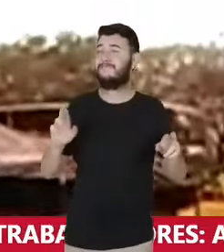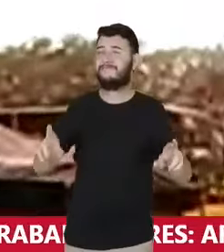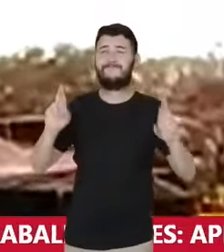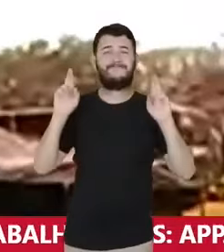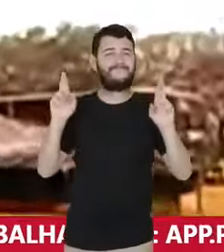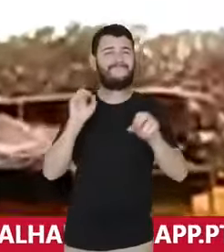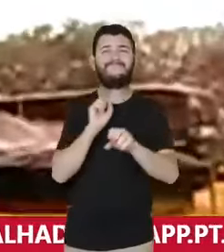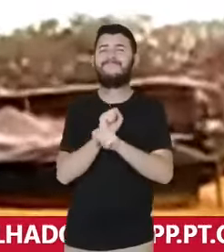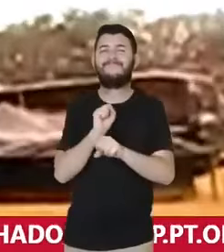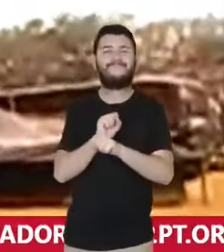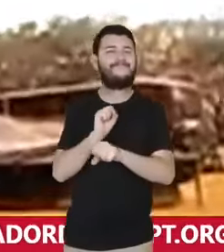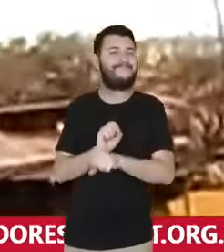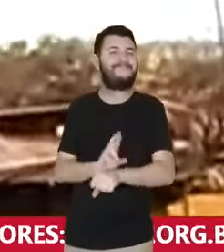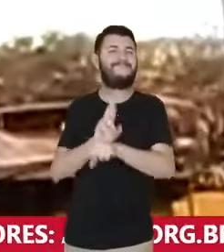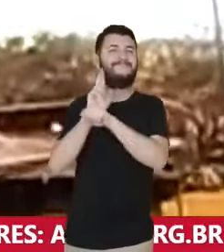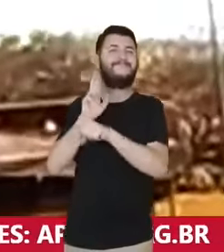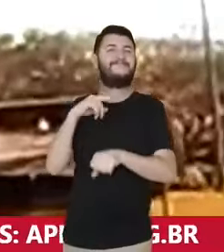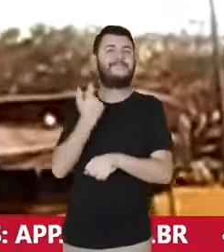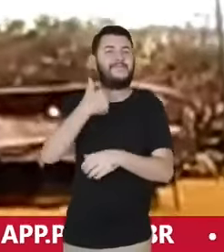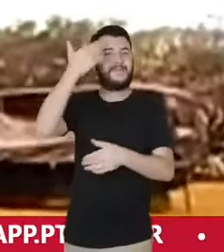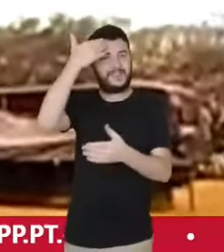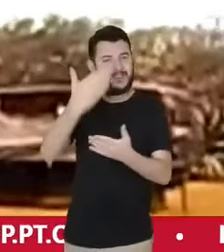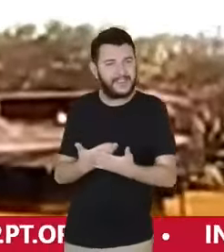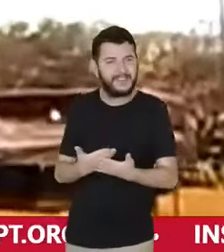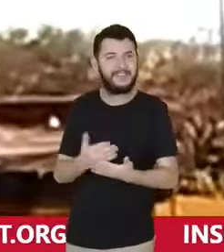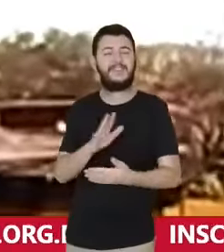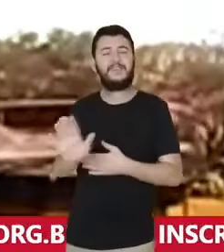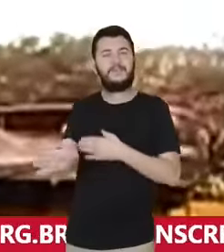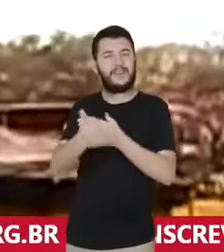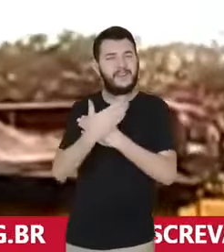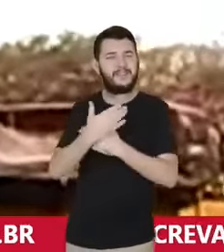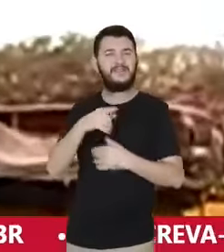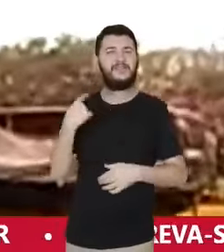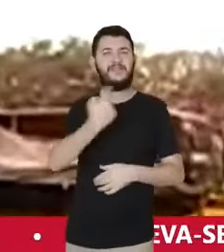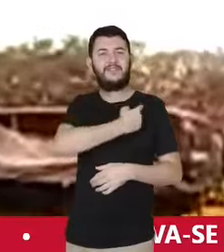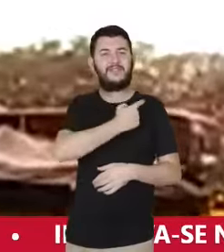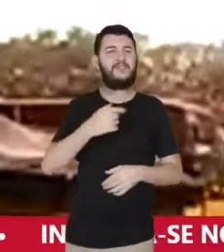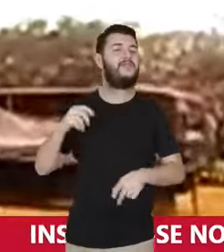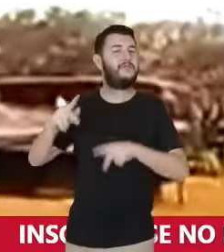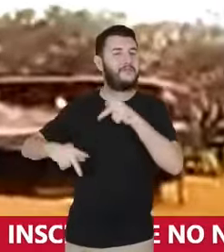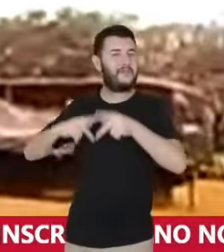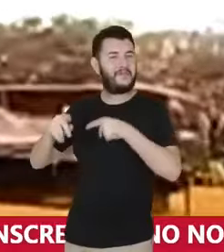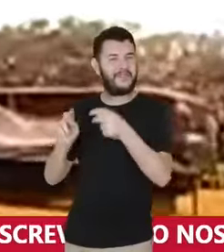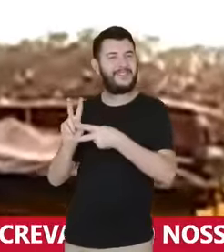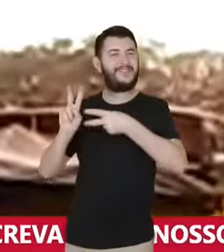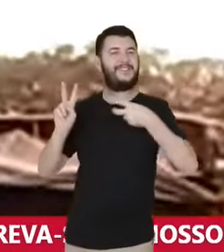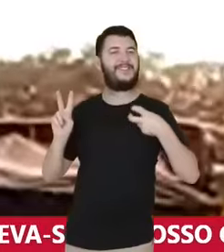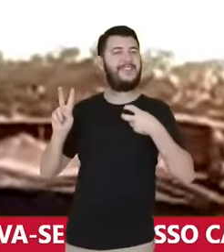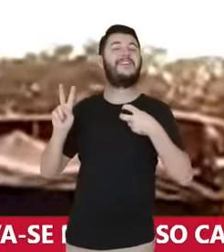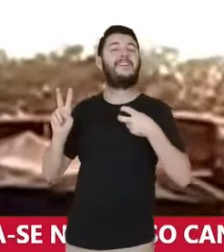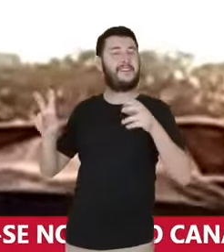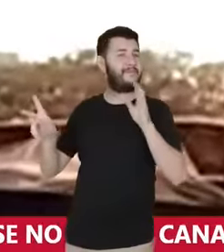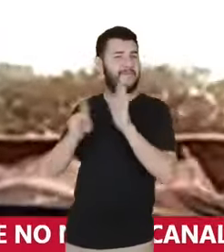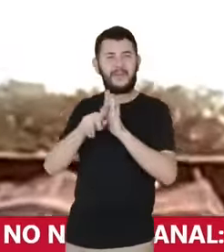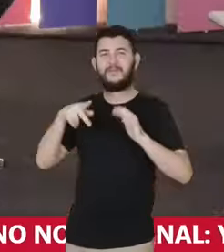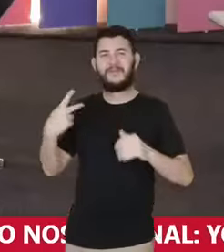acredita que será, sim, ao favor, né, de nós, população indígena, originária dessa